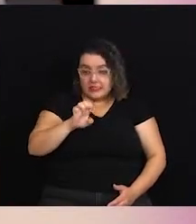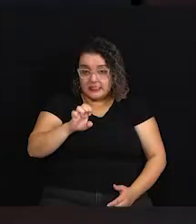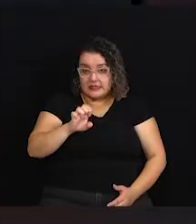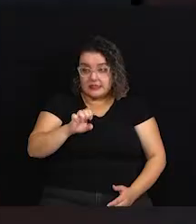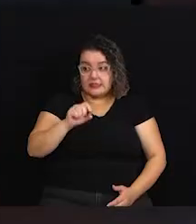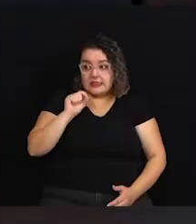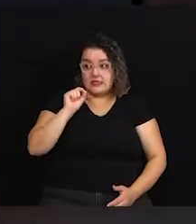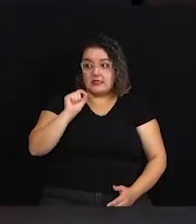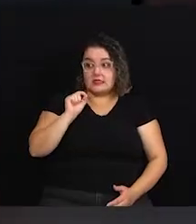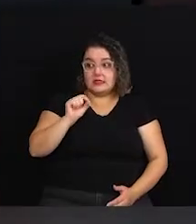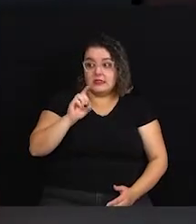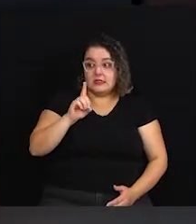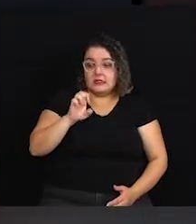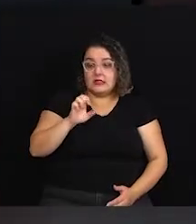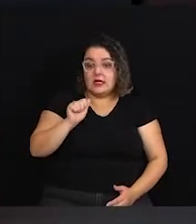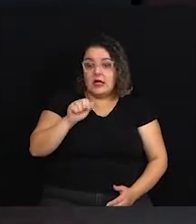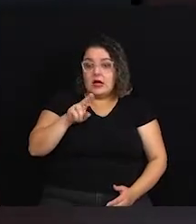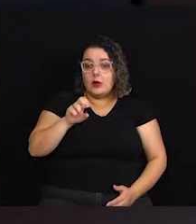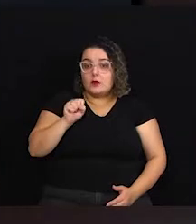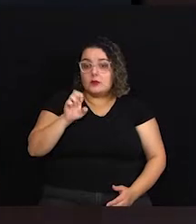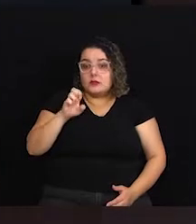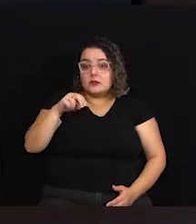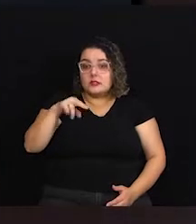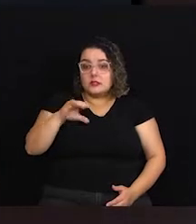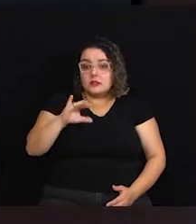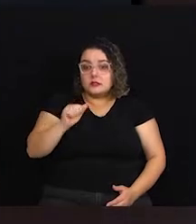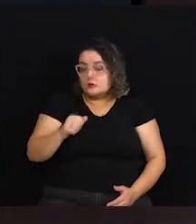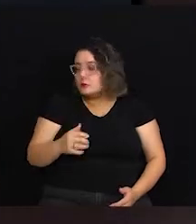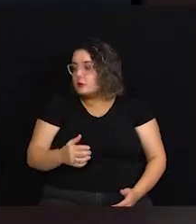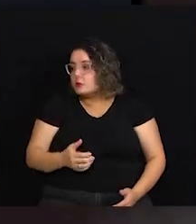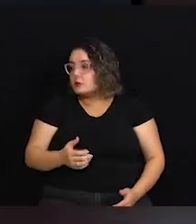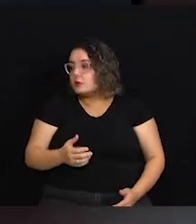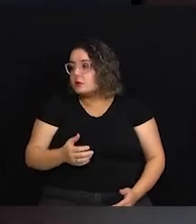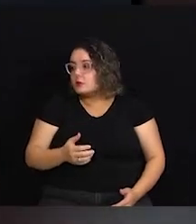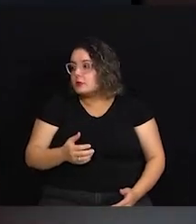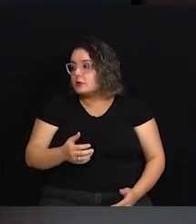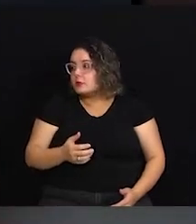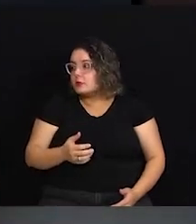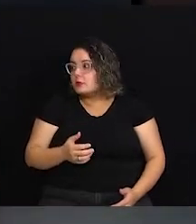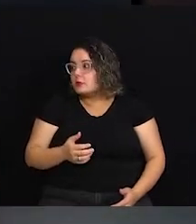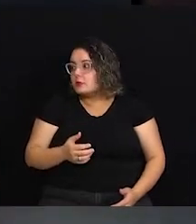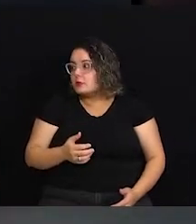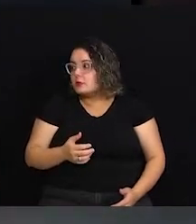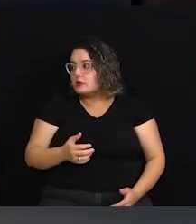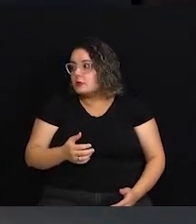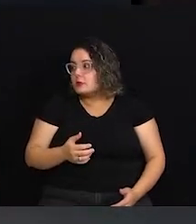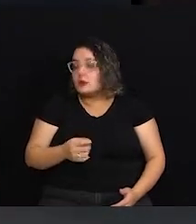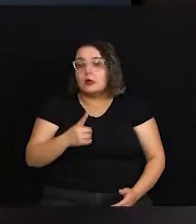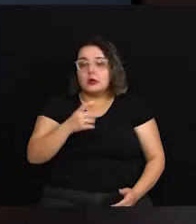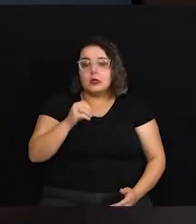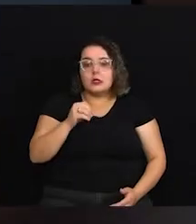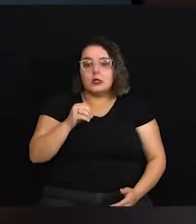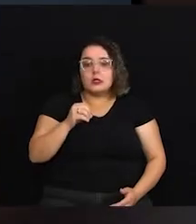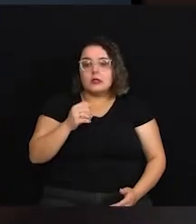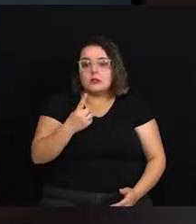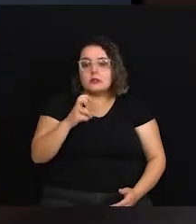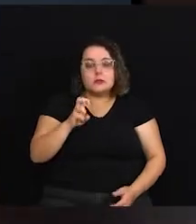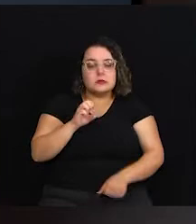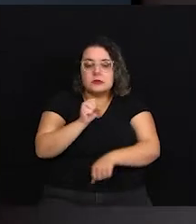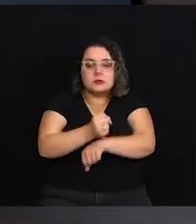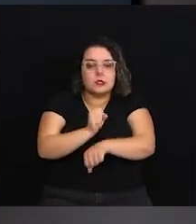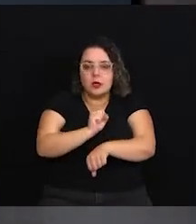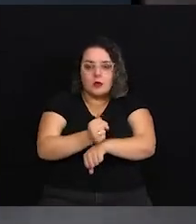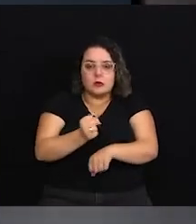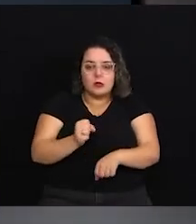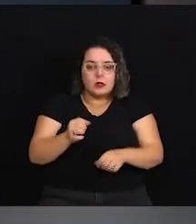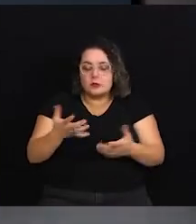é a criança sai do arco poucos segundos a é uns 10 15 segundos que você está latum sair do